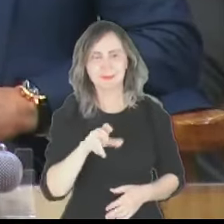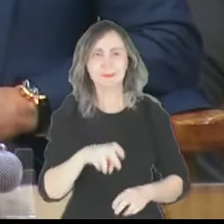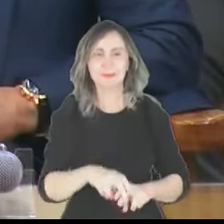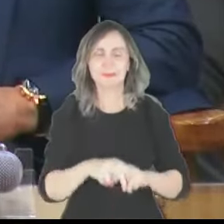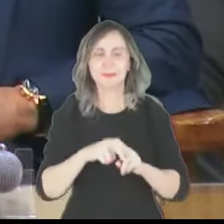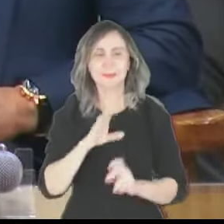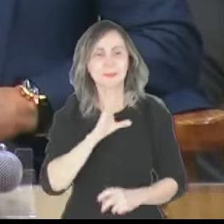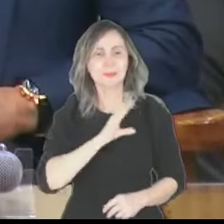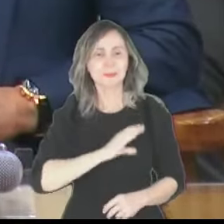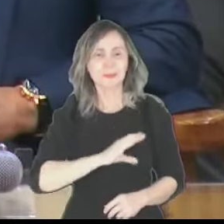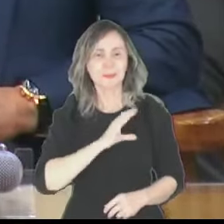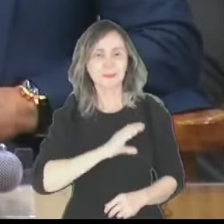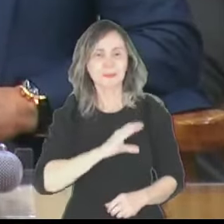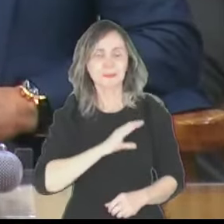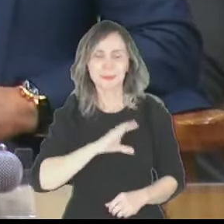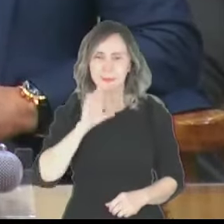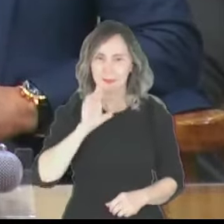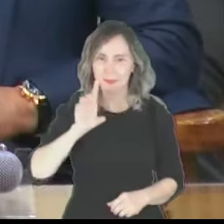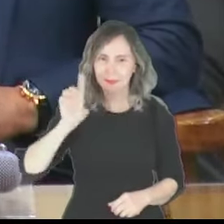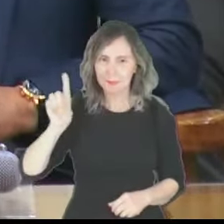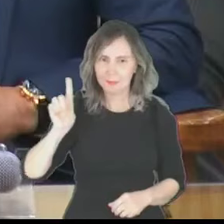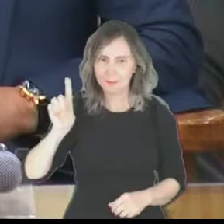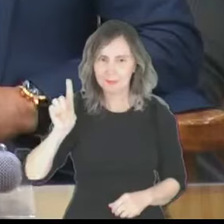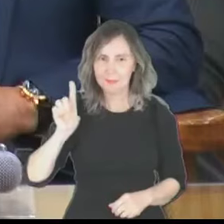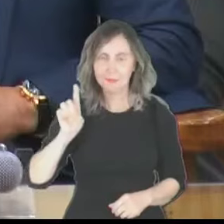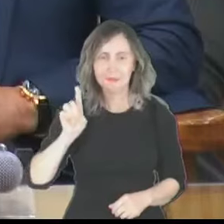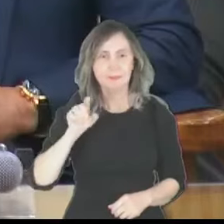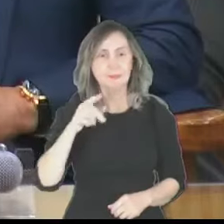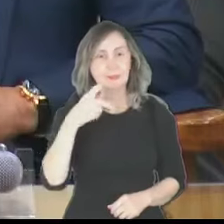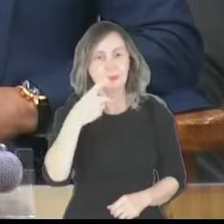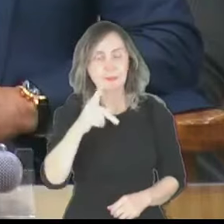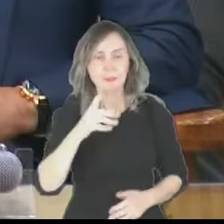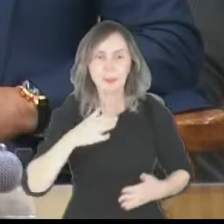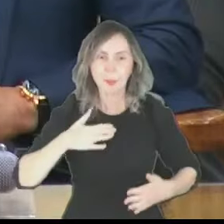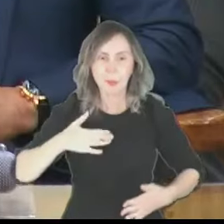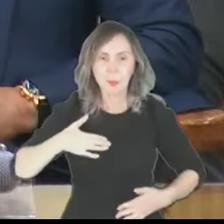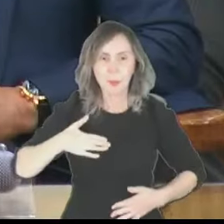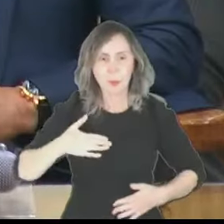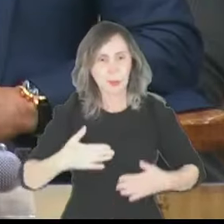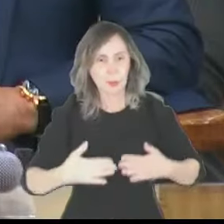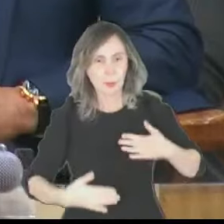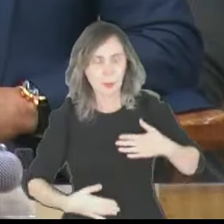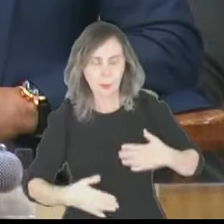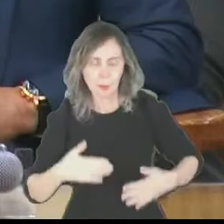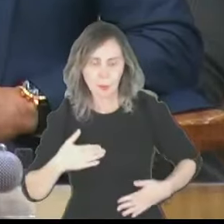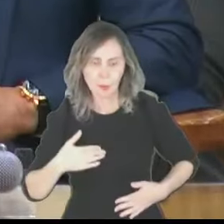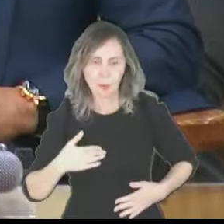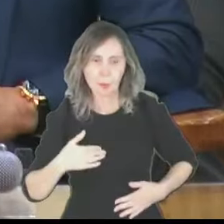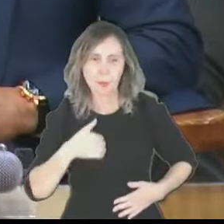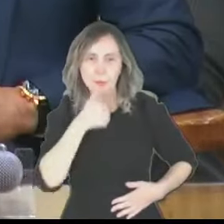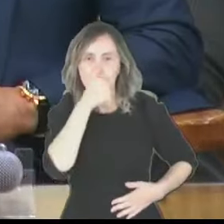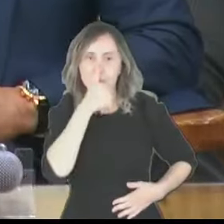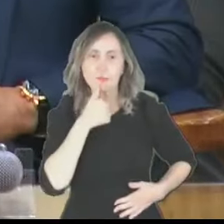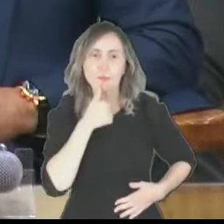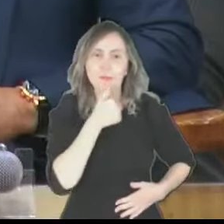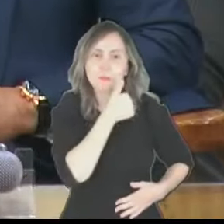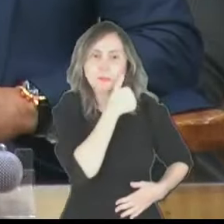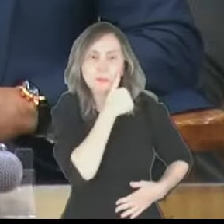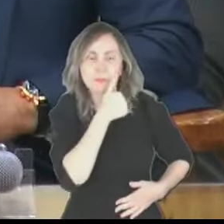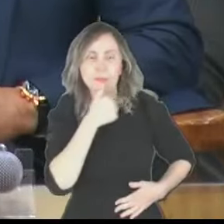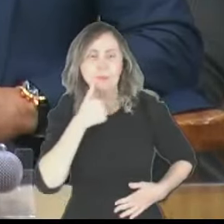de Deus, que apresenteis o vosso corpo em sacrifício vivo, santo